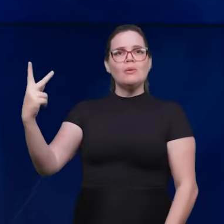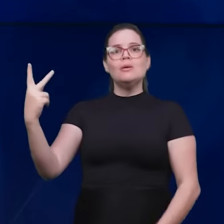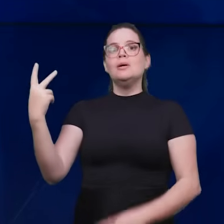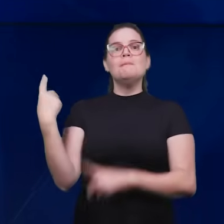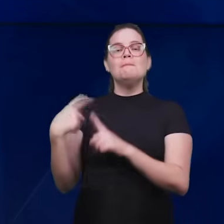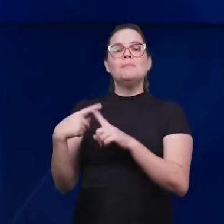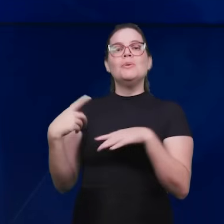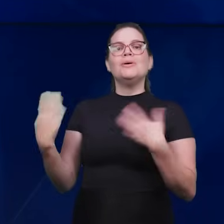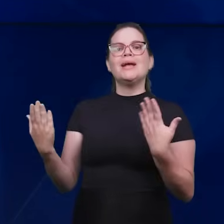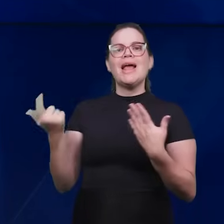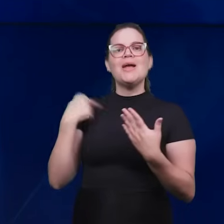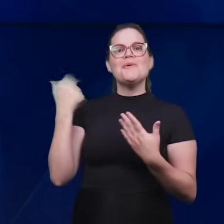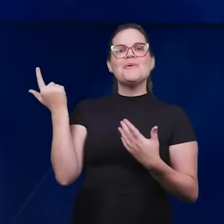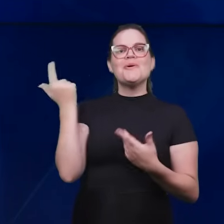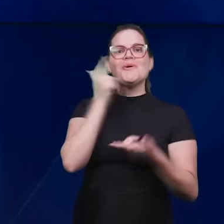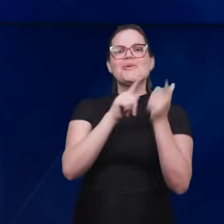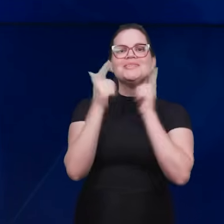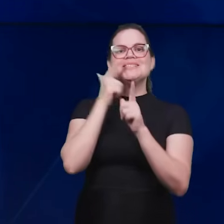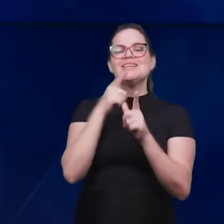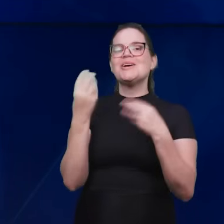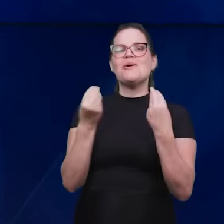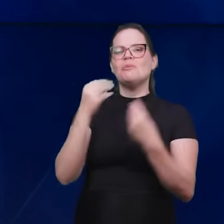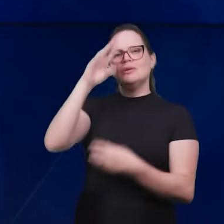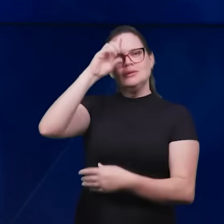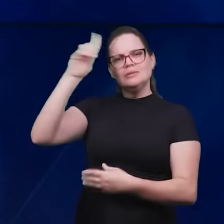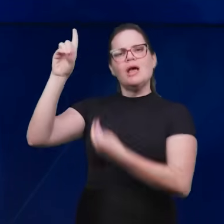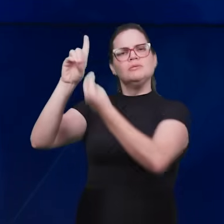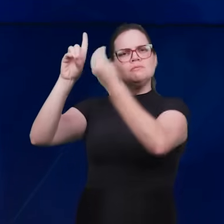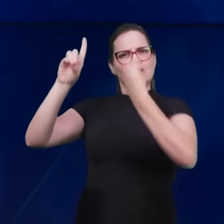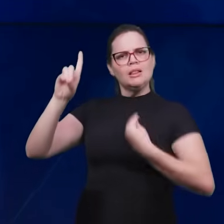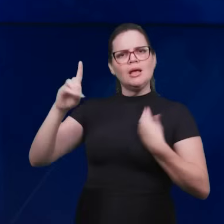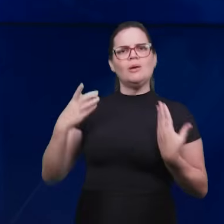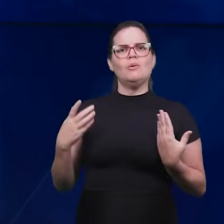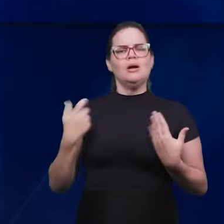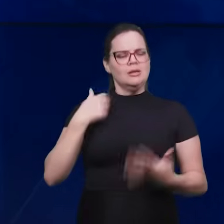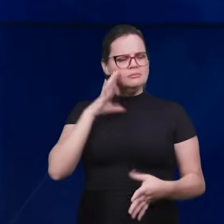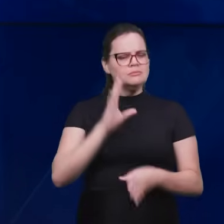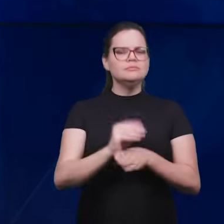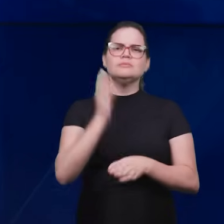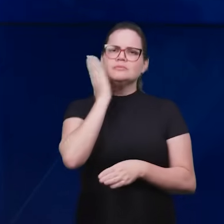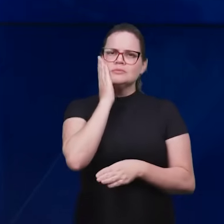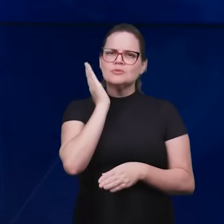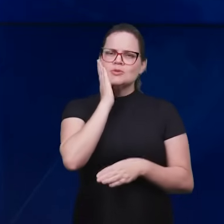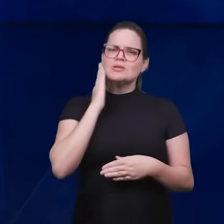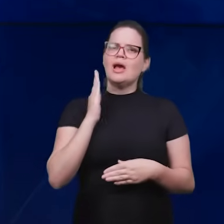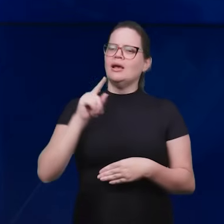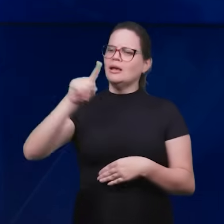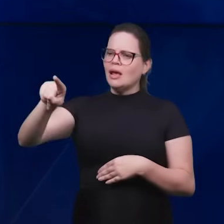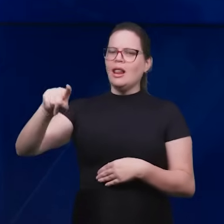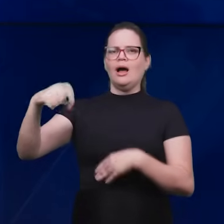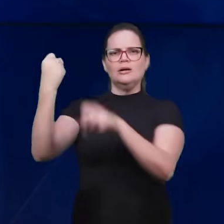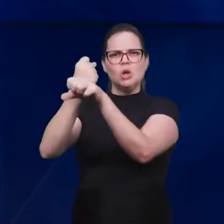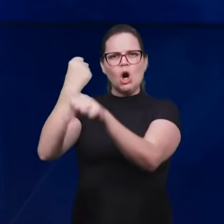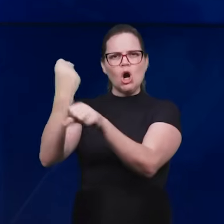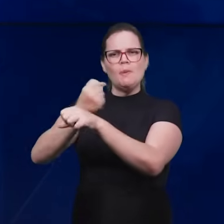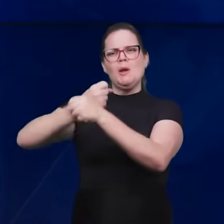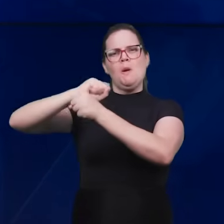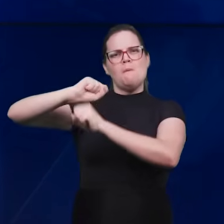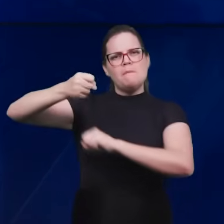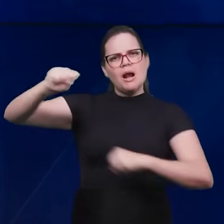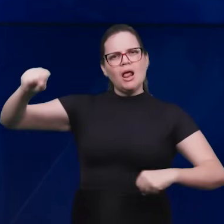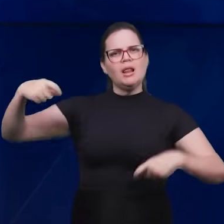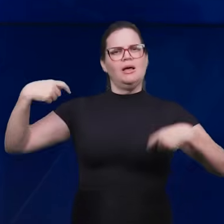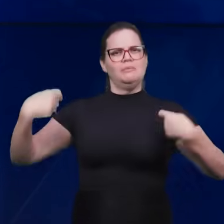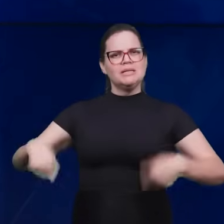recebido, porque ele tinha essa compreensão, que a obra era grande. Então a grande oferta veio